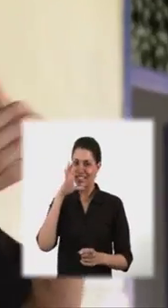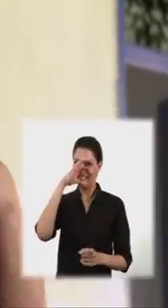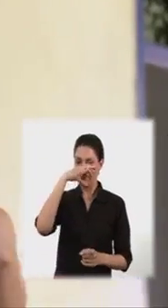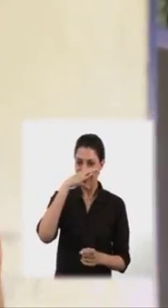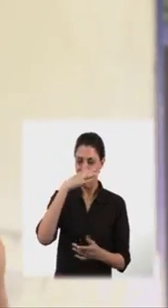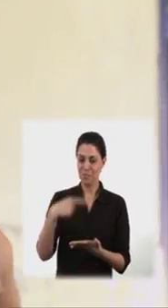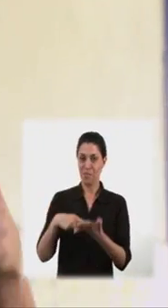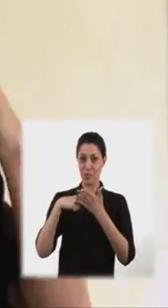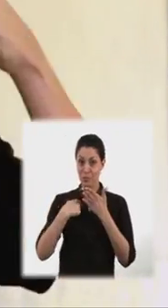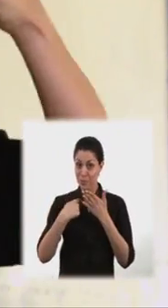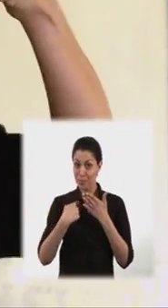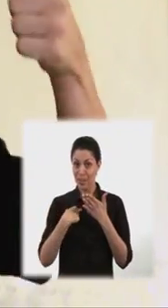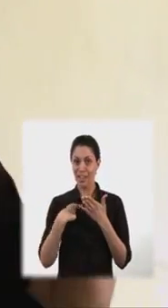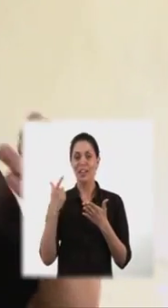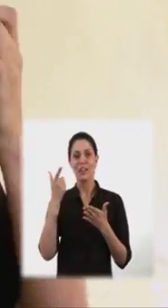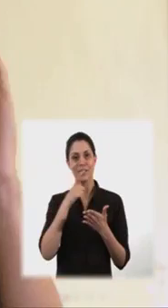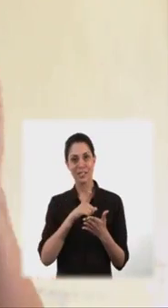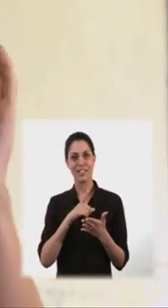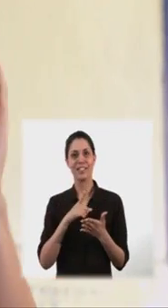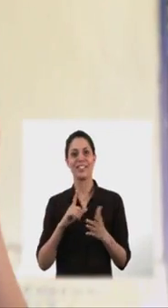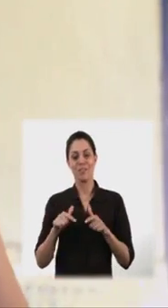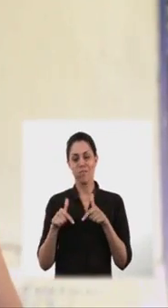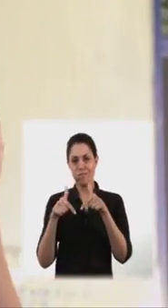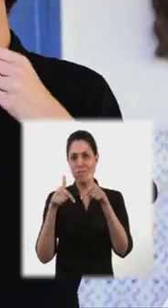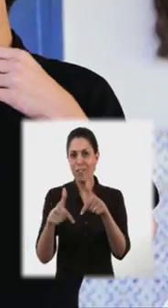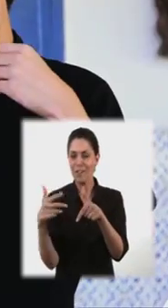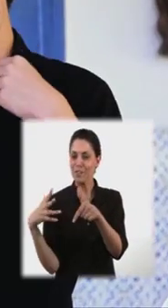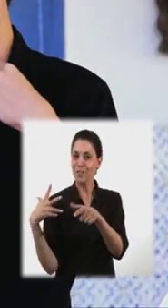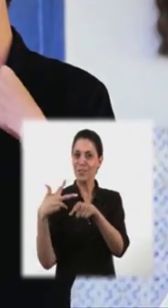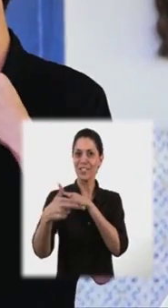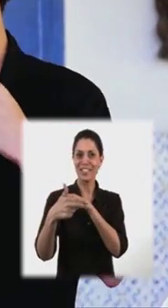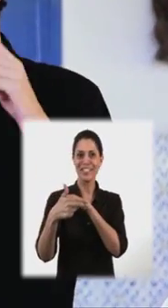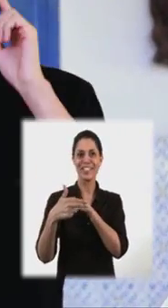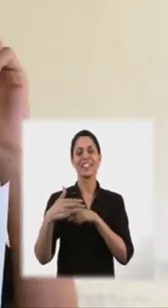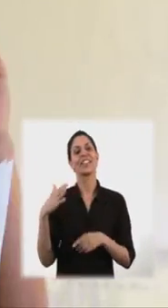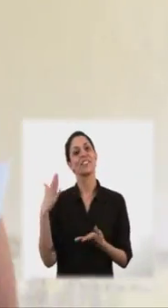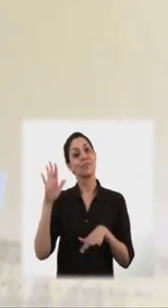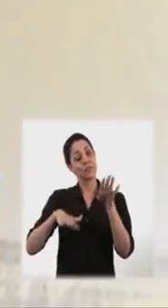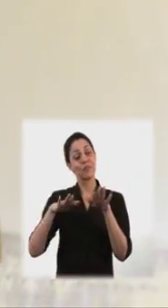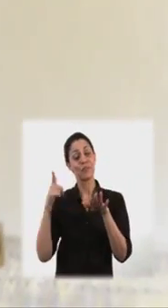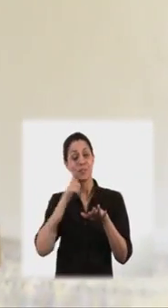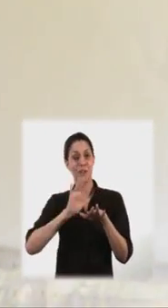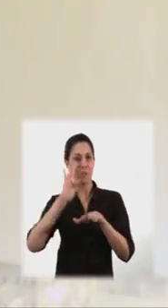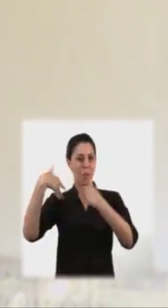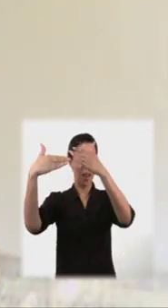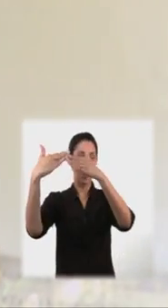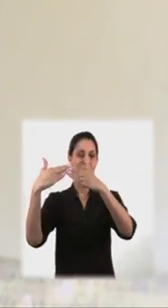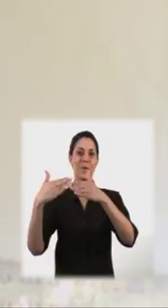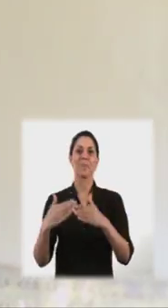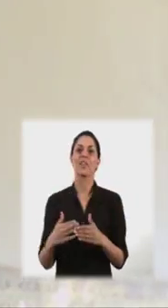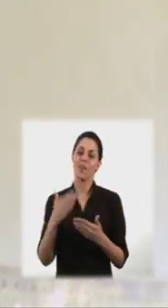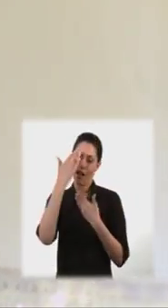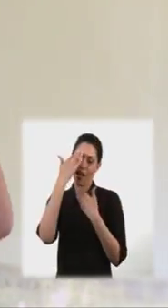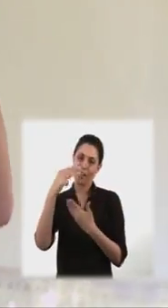que propuseram para mim foi concluído com amor e um intenso labor vencido de modo bacana. Quiçá tive um bom progresso e agradeço